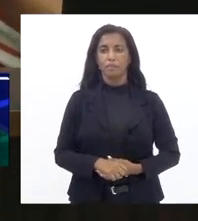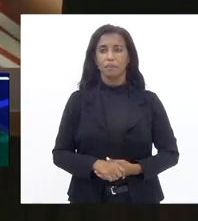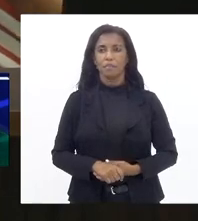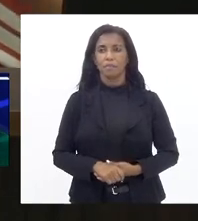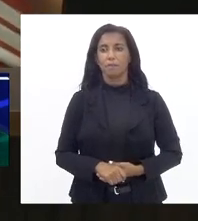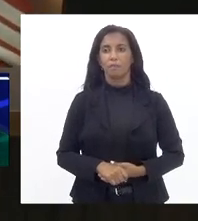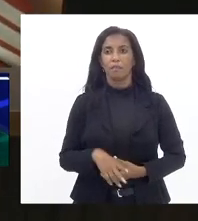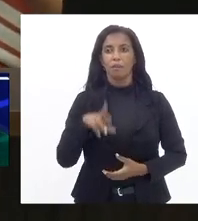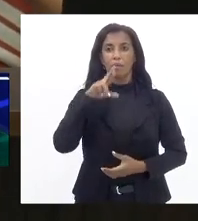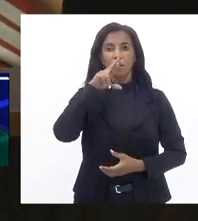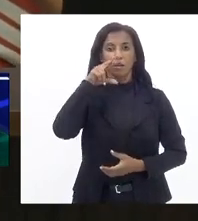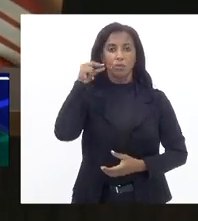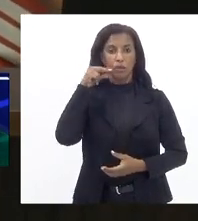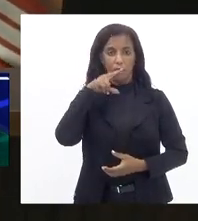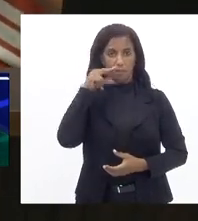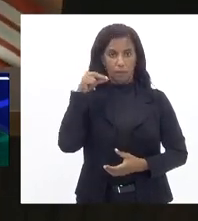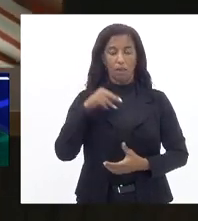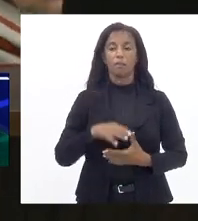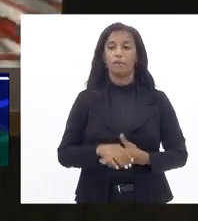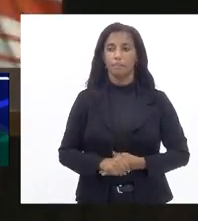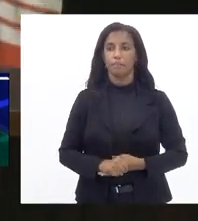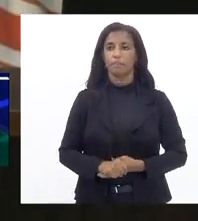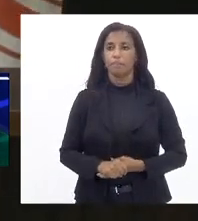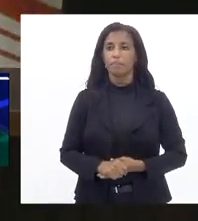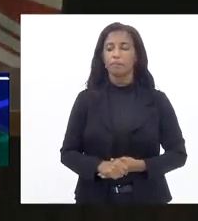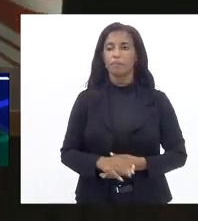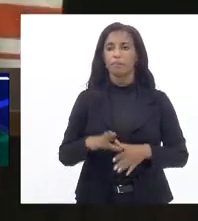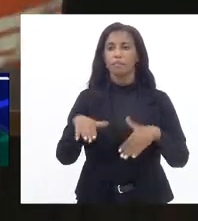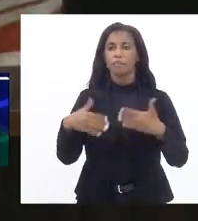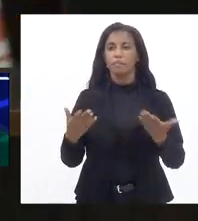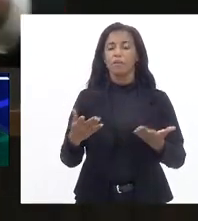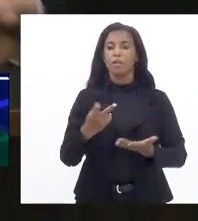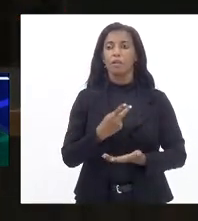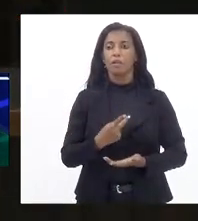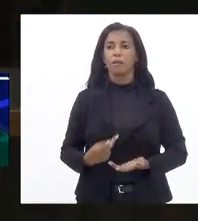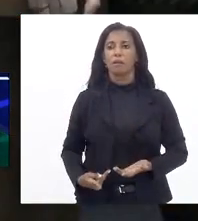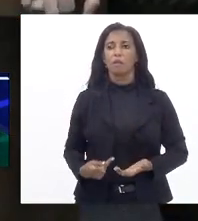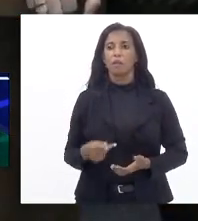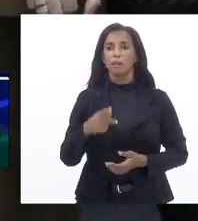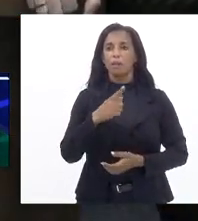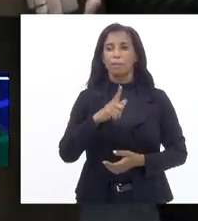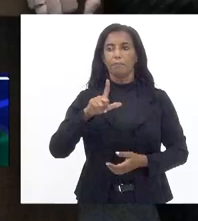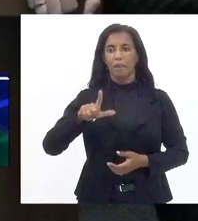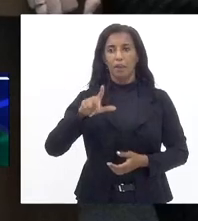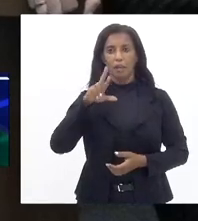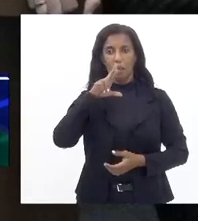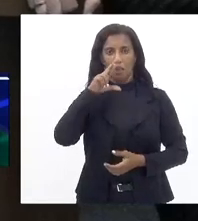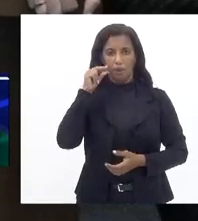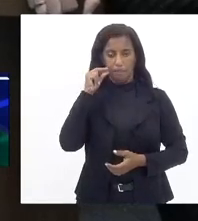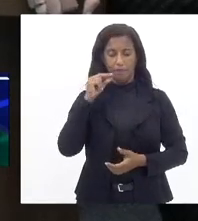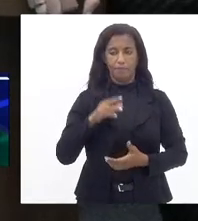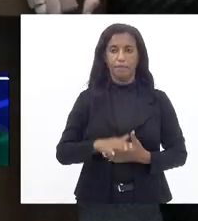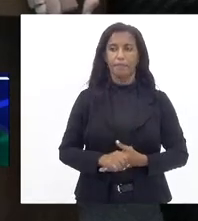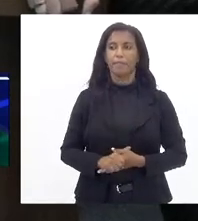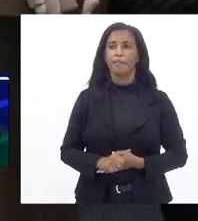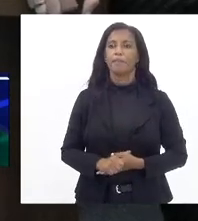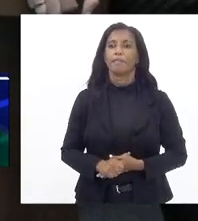deputado, do Rosenberg? É do Rosenberg. Ok. Senhor presidente, o projeto do deputado Rosenberg Reis,